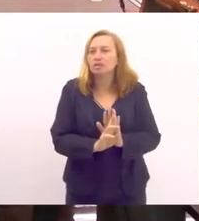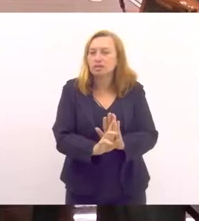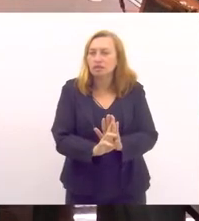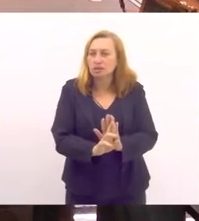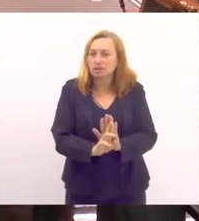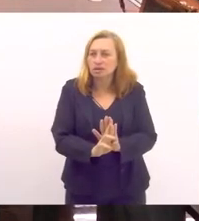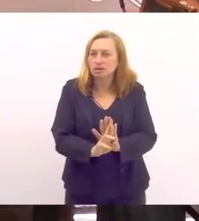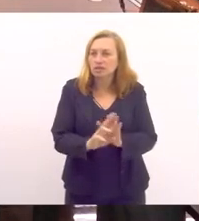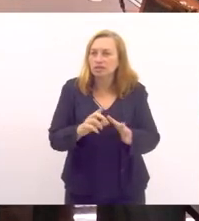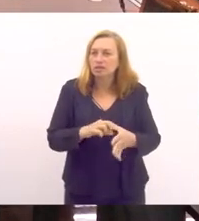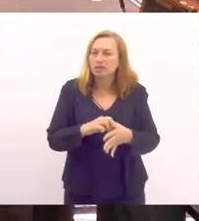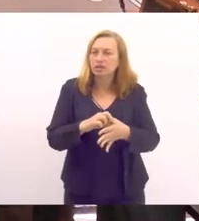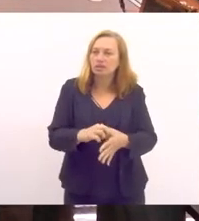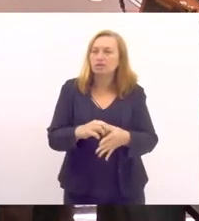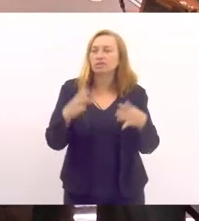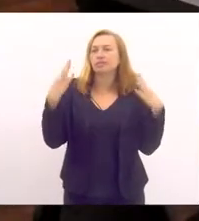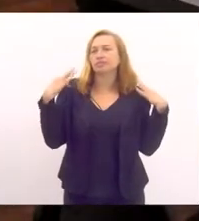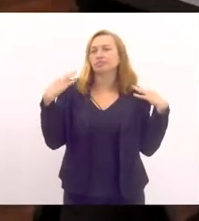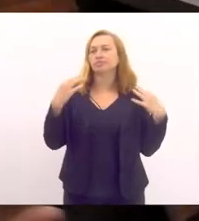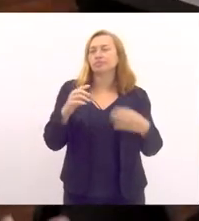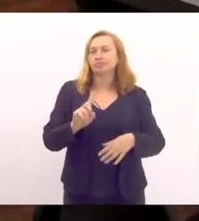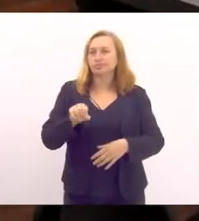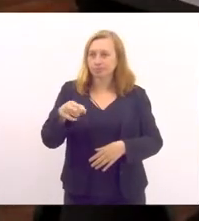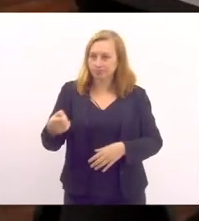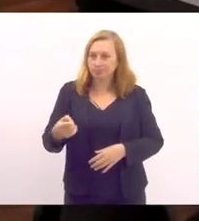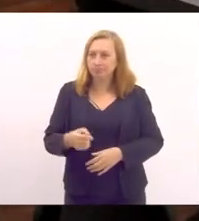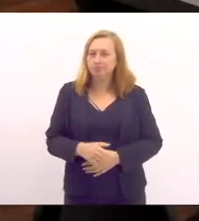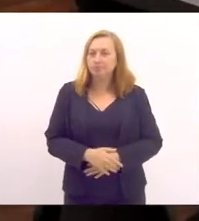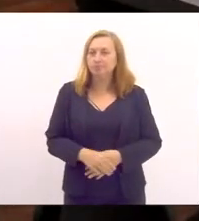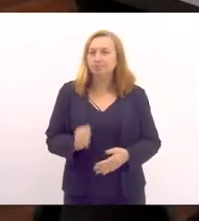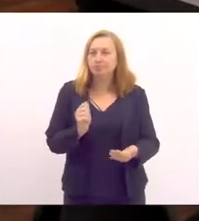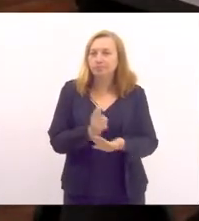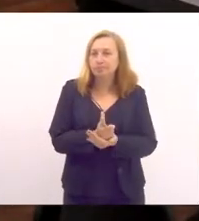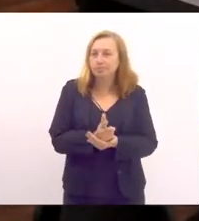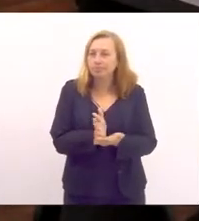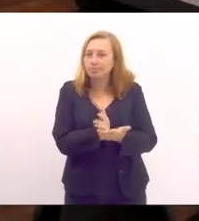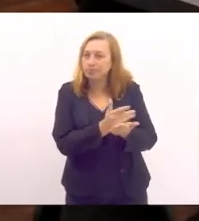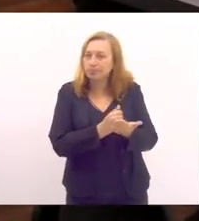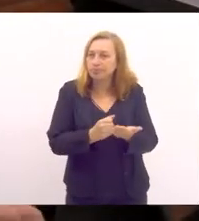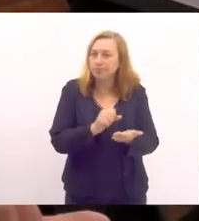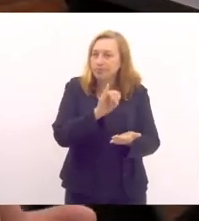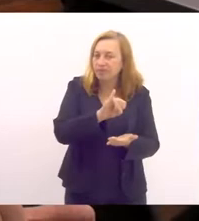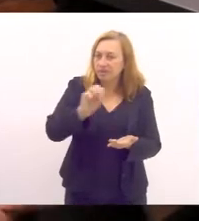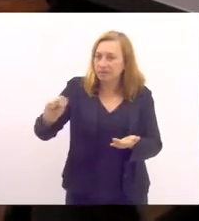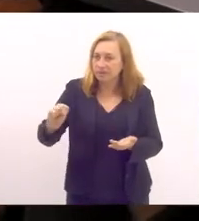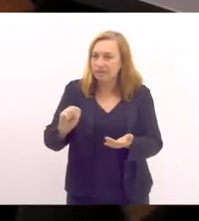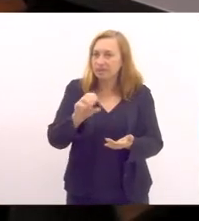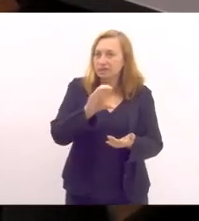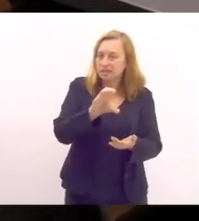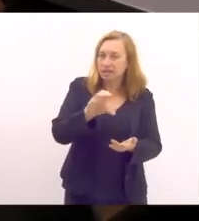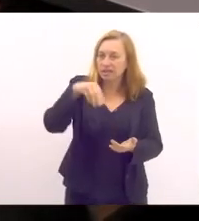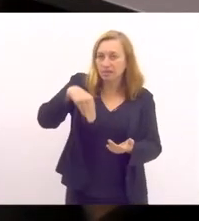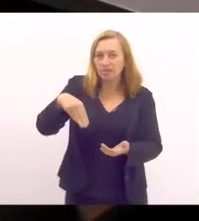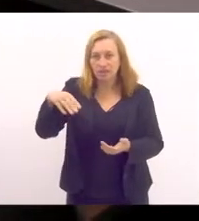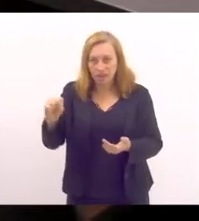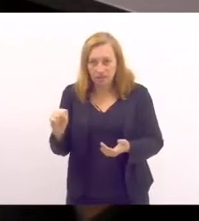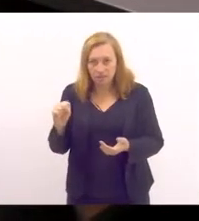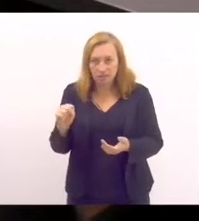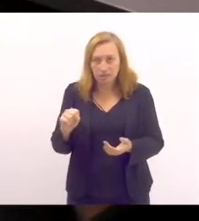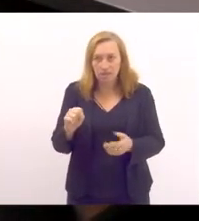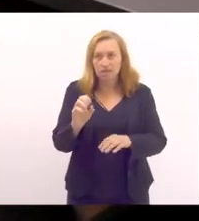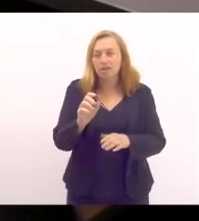de turismo, hotelaria, etc. E ele paga, ele recolhe tanto ISS como ICMS, que é um imposto